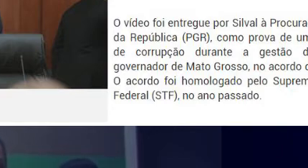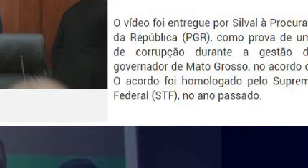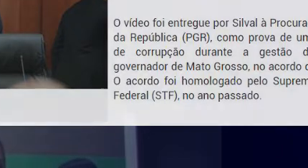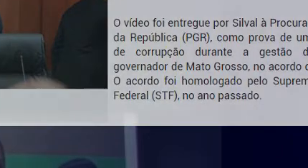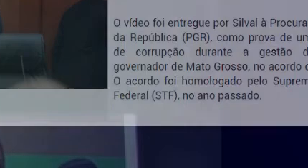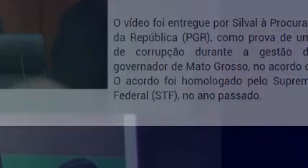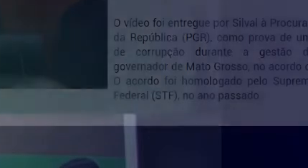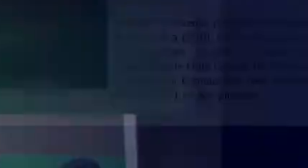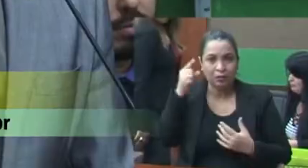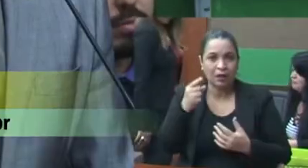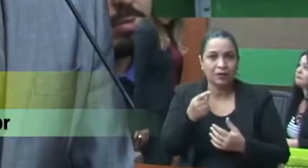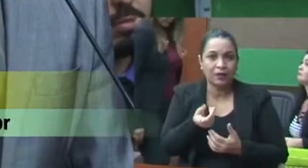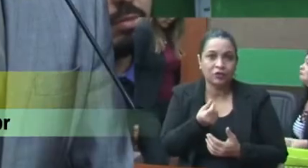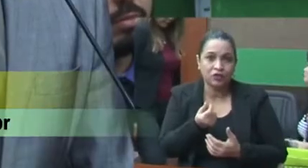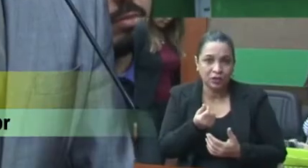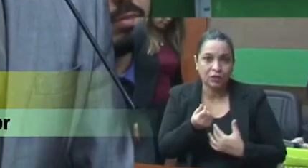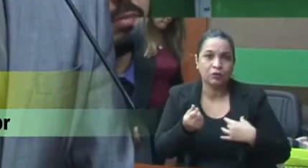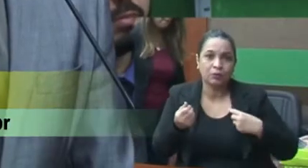paletó.